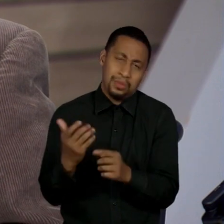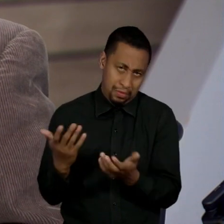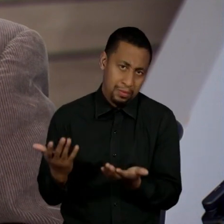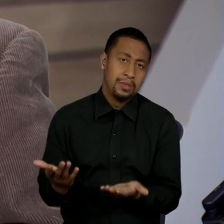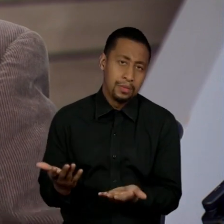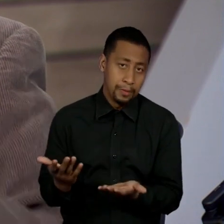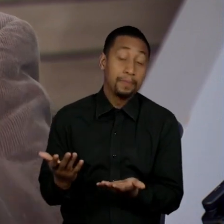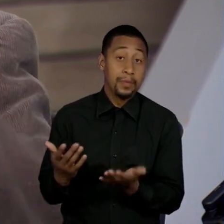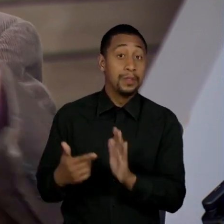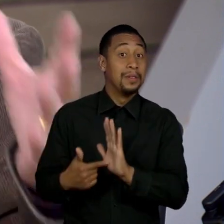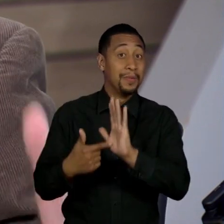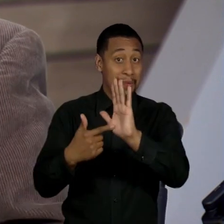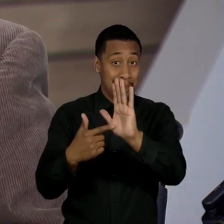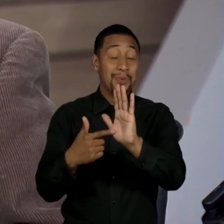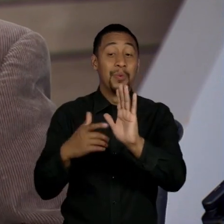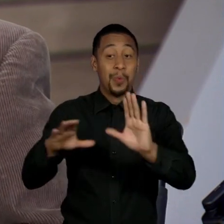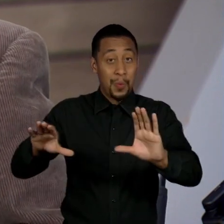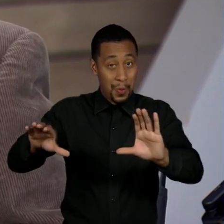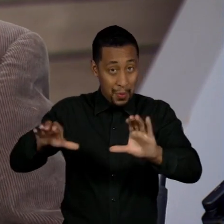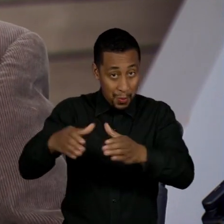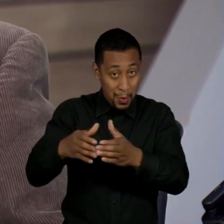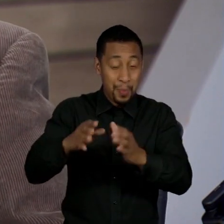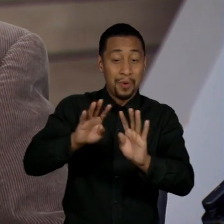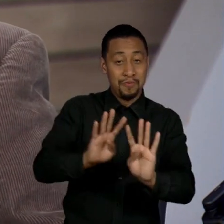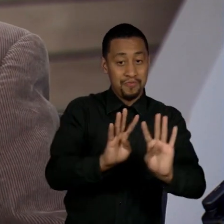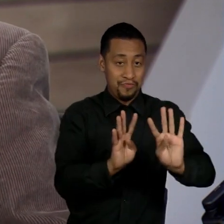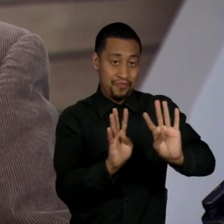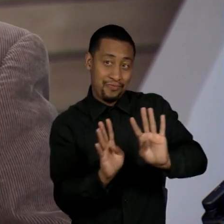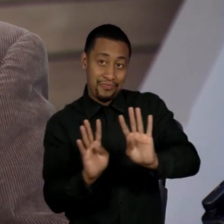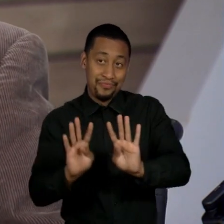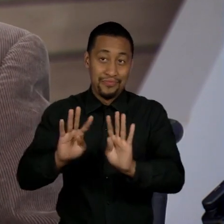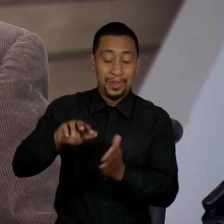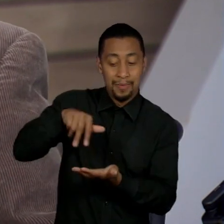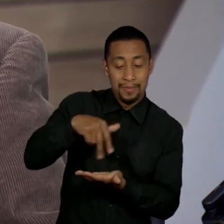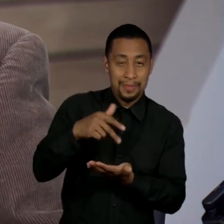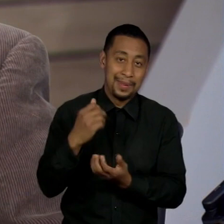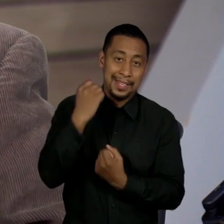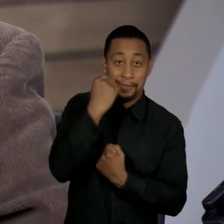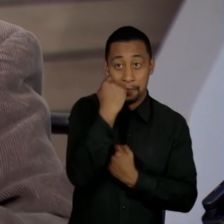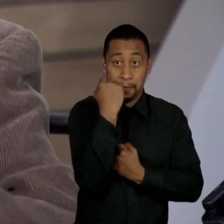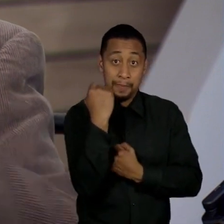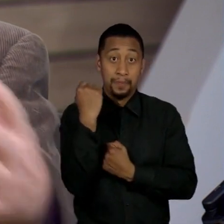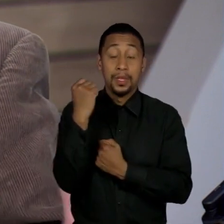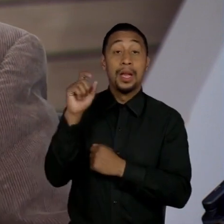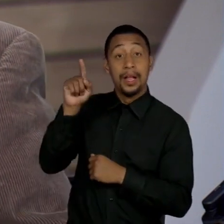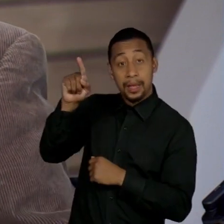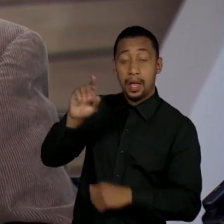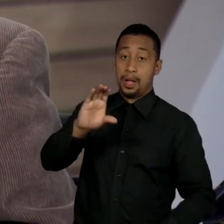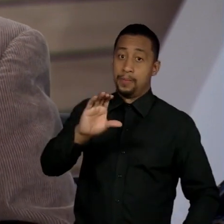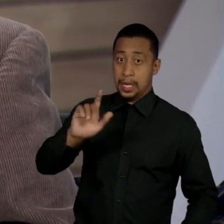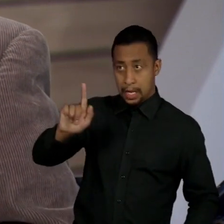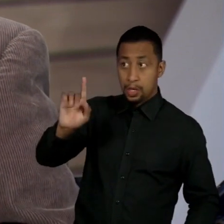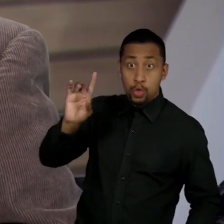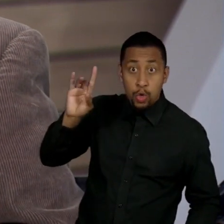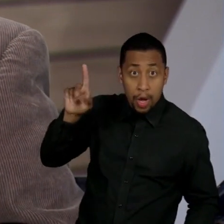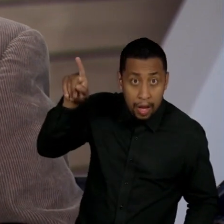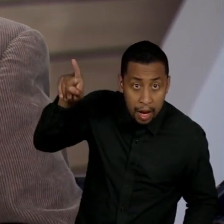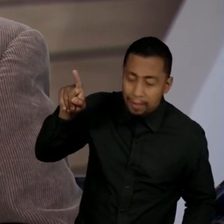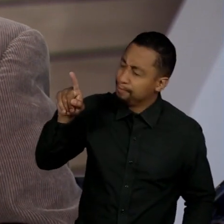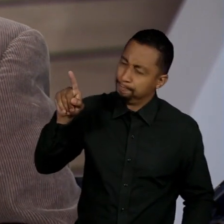aí de uma quadrilha, né? Mas a quadrilha não é só o privilégio de Campina Grande, mas de todo o Brasil, né?